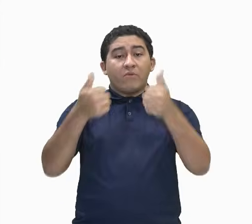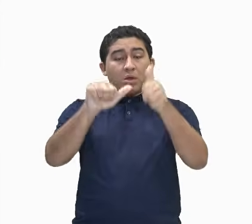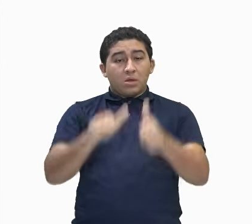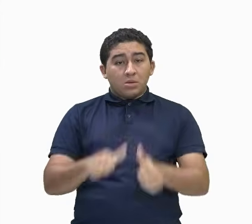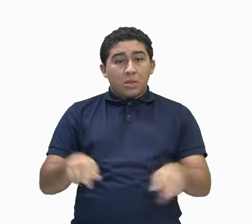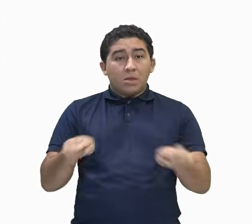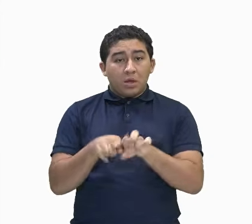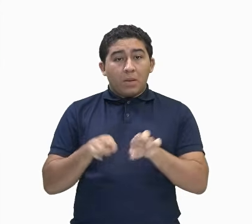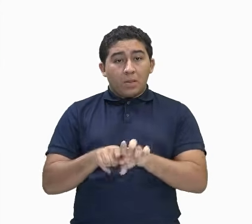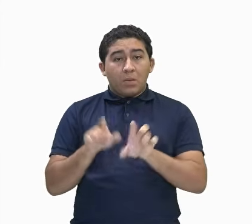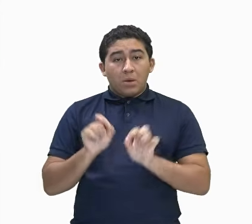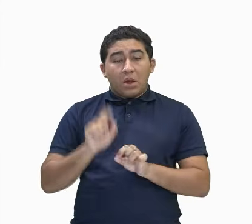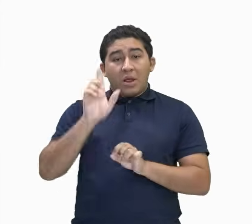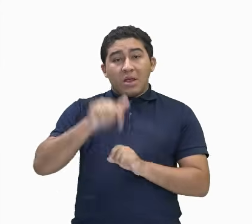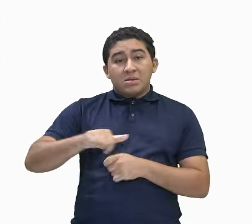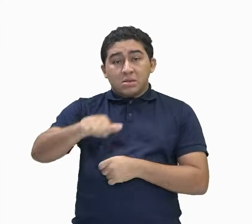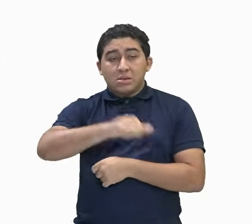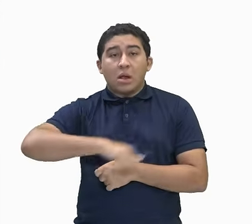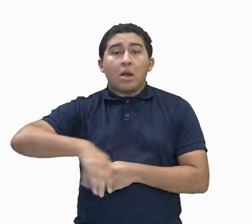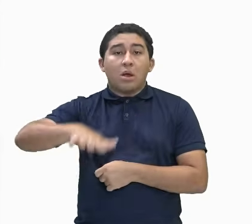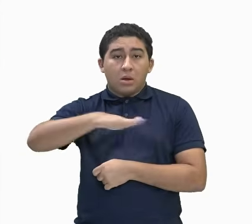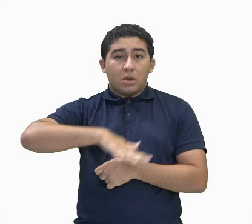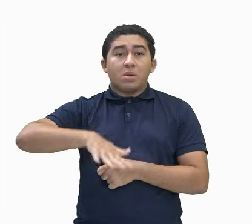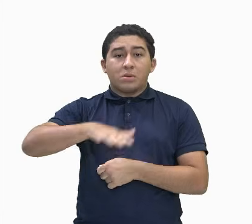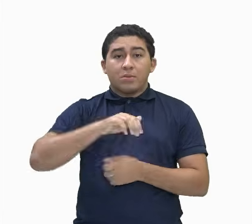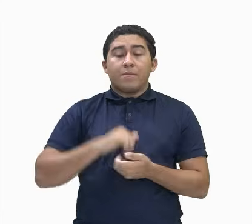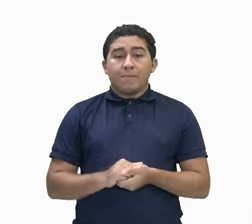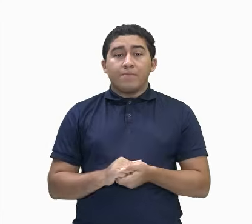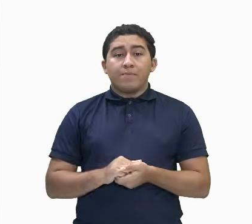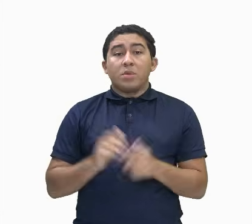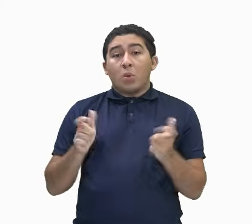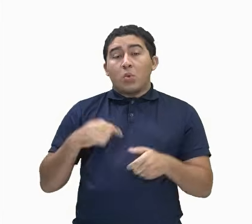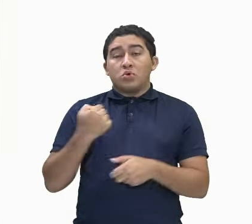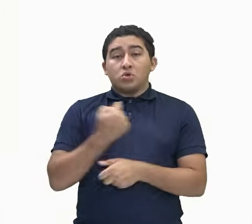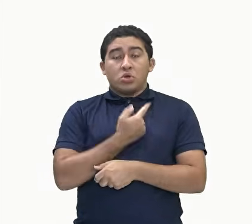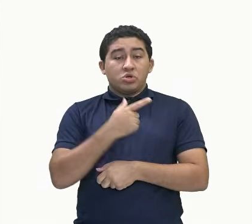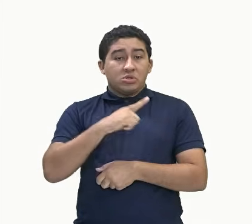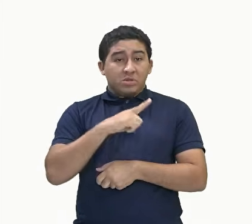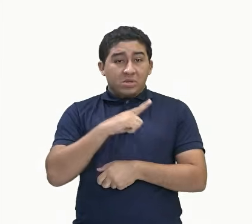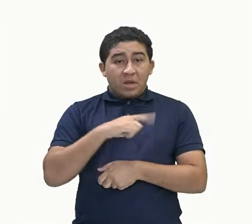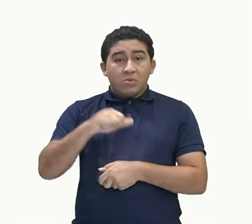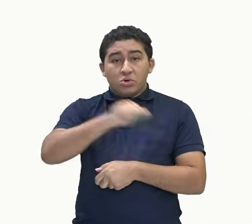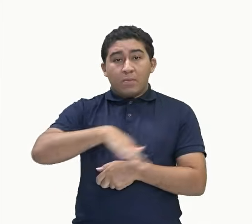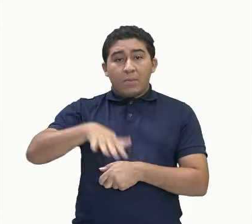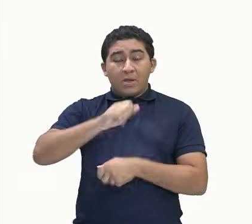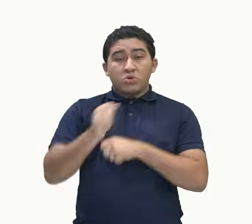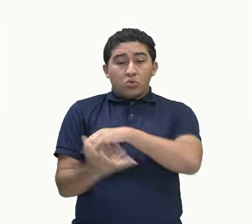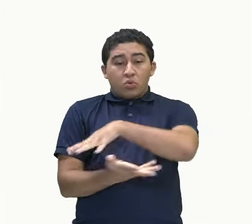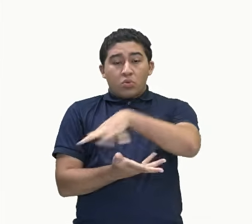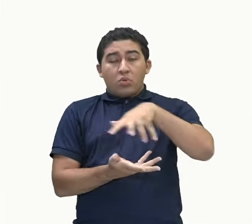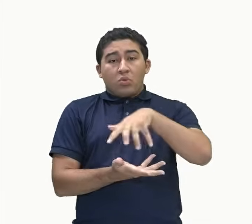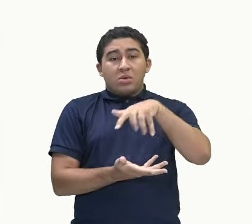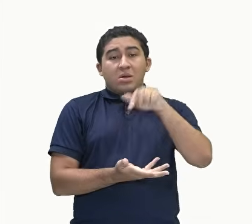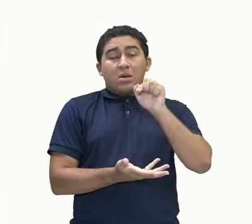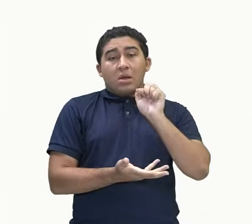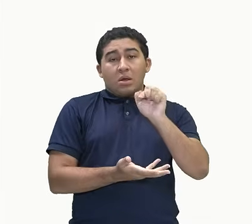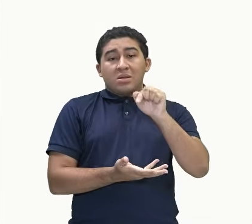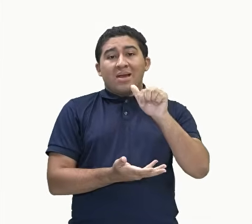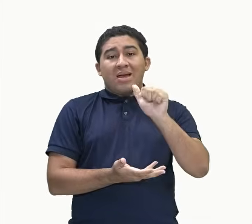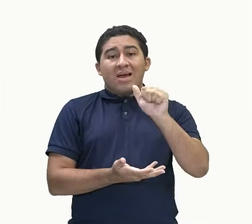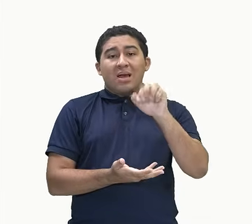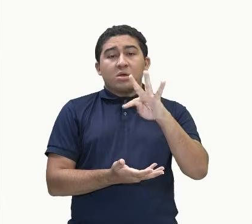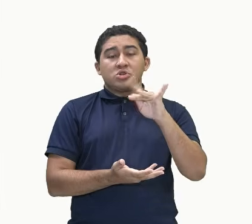né, essas áreas, tá? Onde nós teremos as zonas polares, tem a polar ártica,